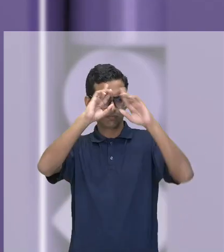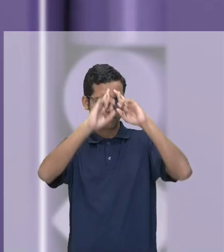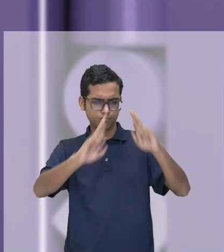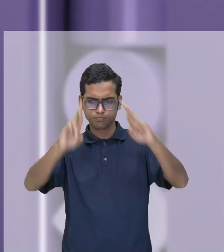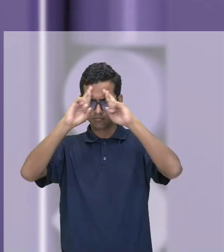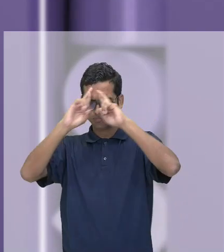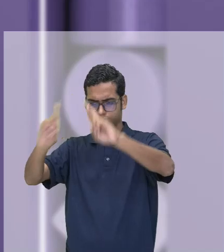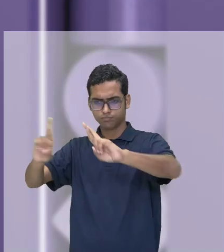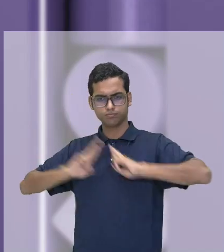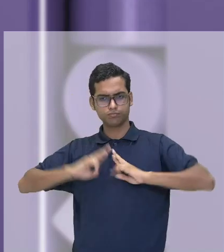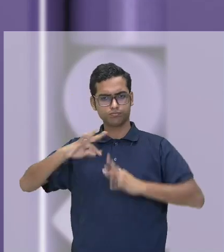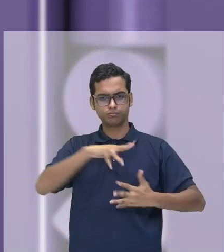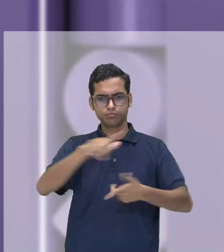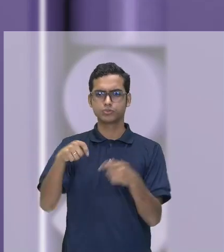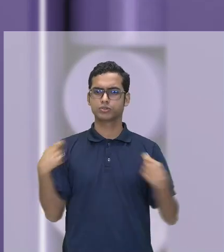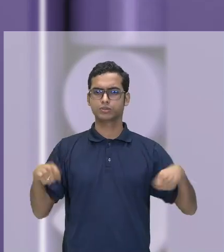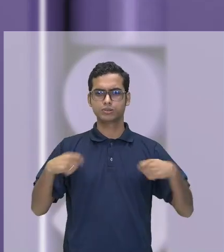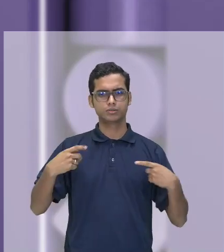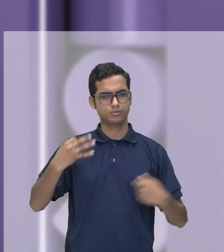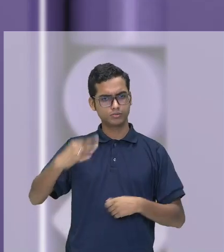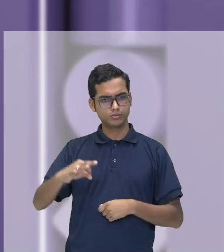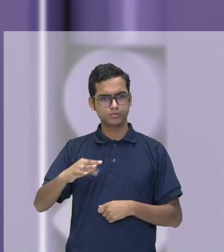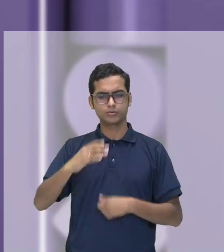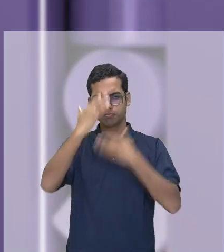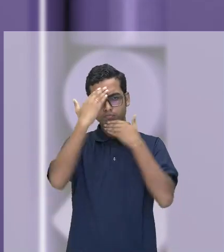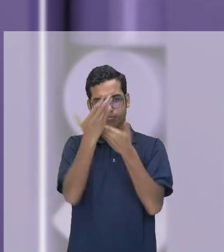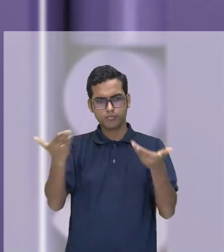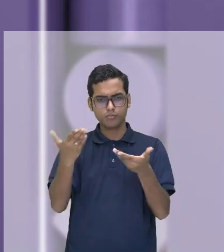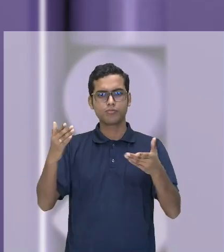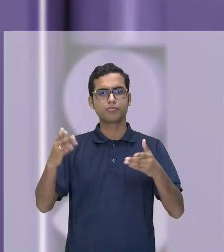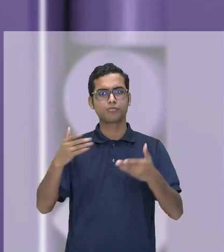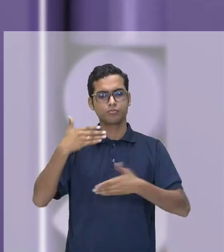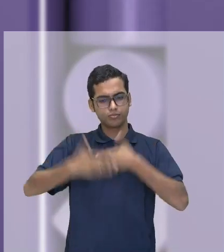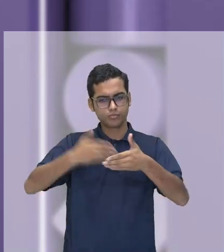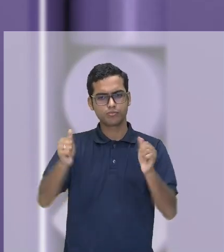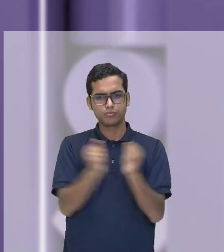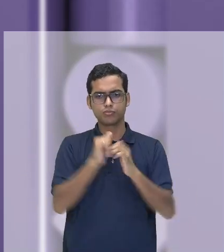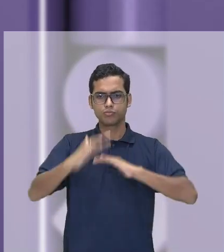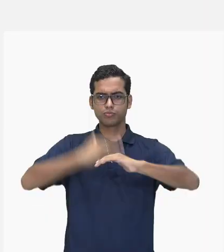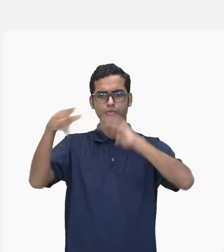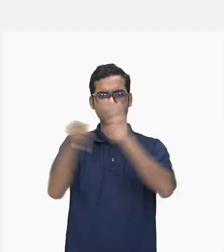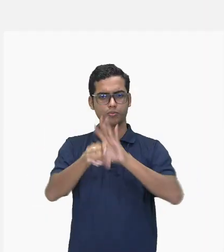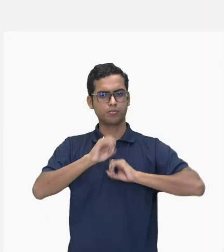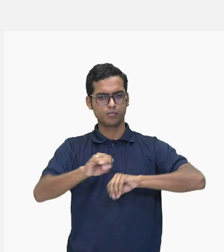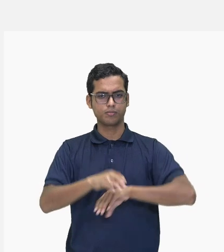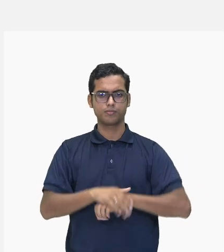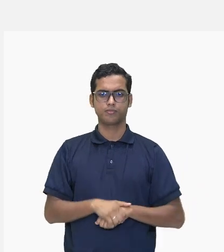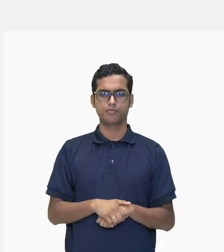necessário no mundo atual. Muito obrigado desde já e vamos que vamos juntos construir a educação.